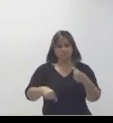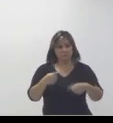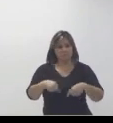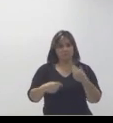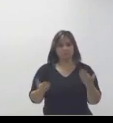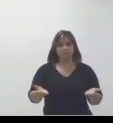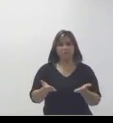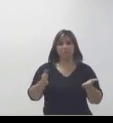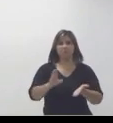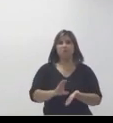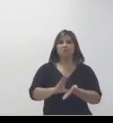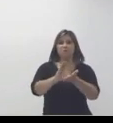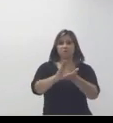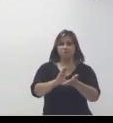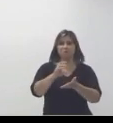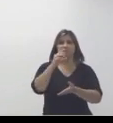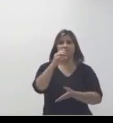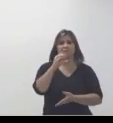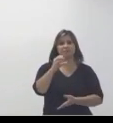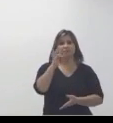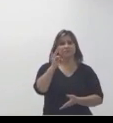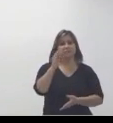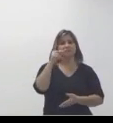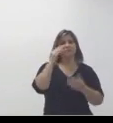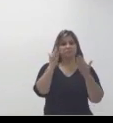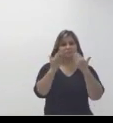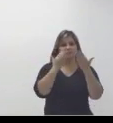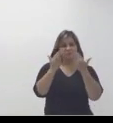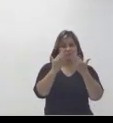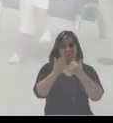conselho federal de psicologia obrigado